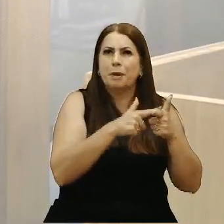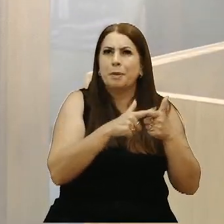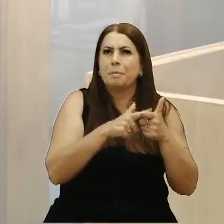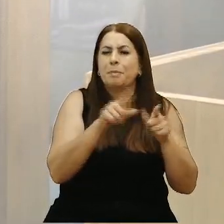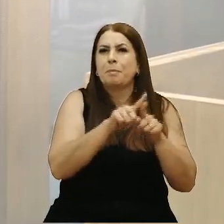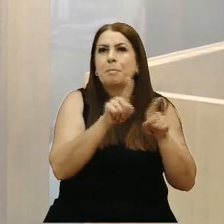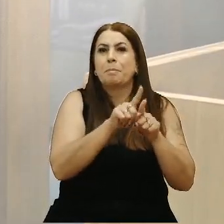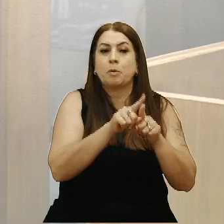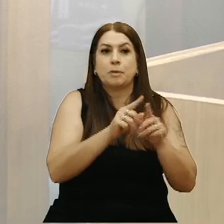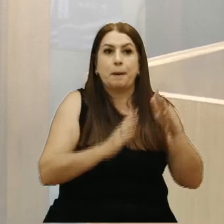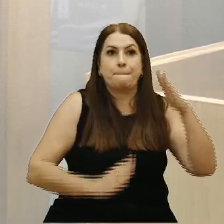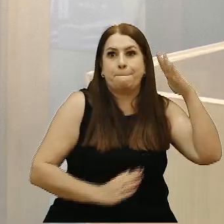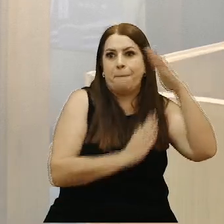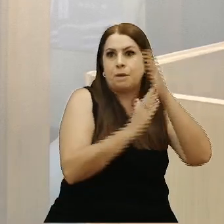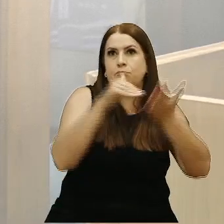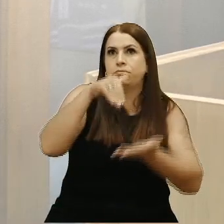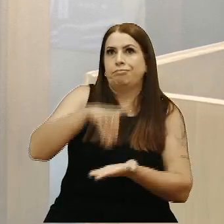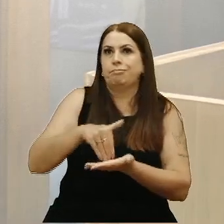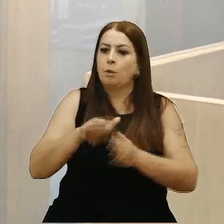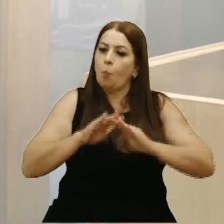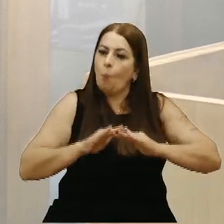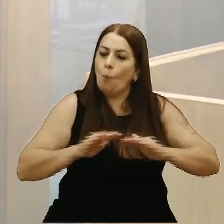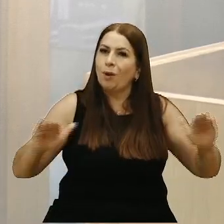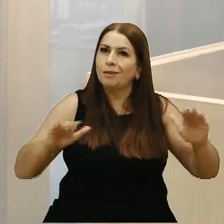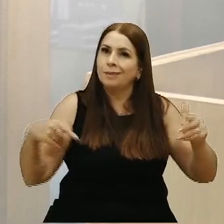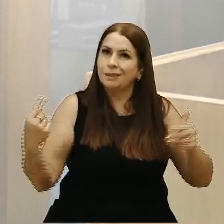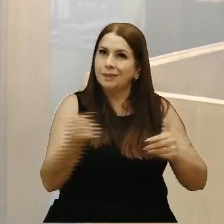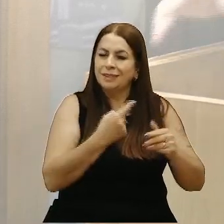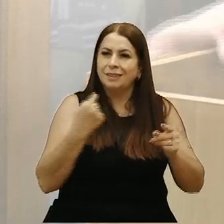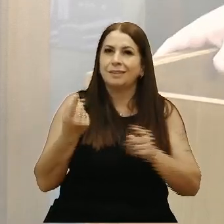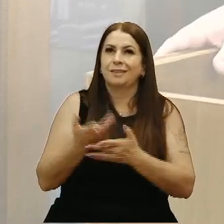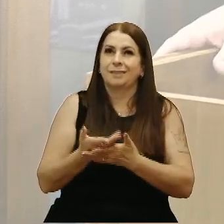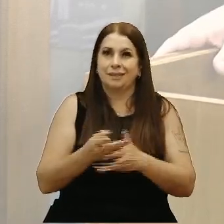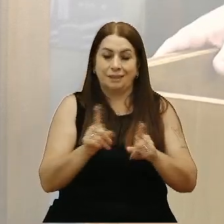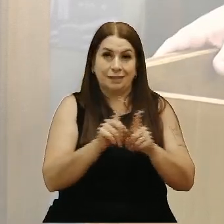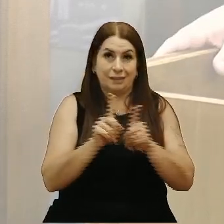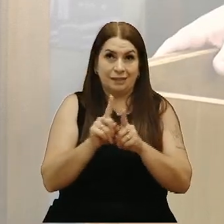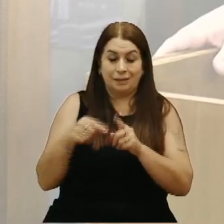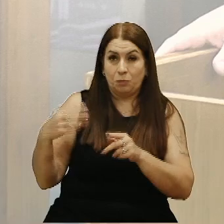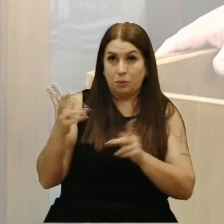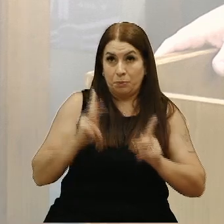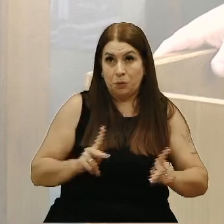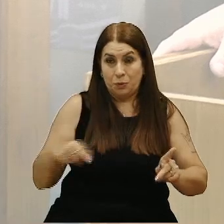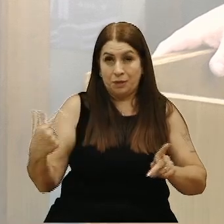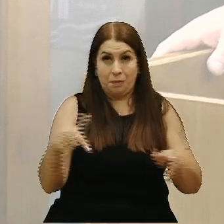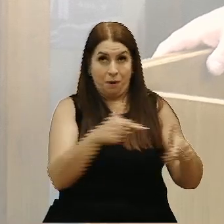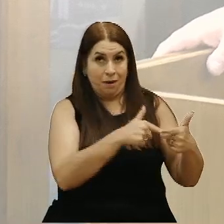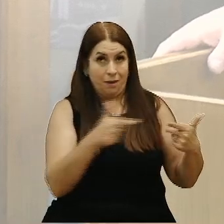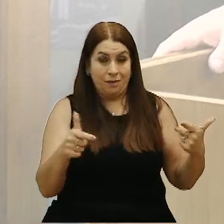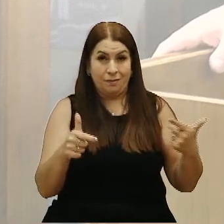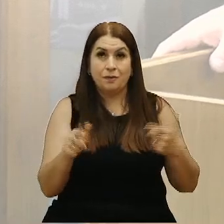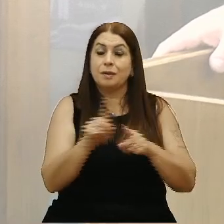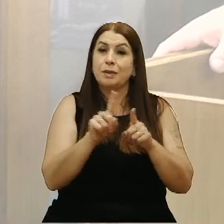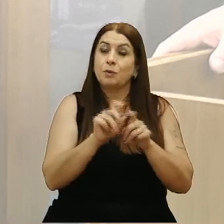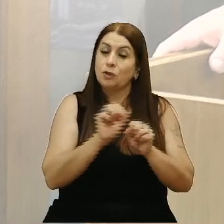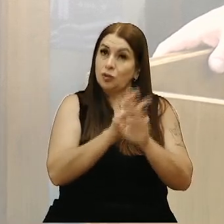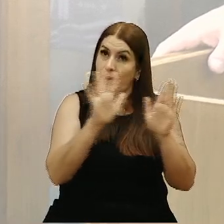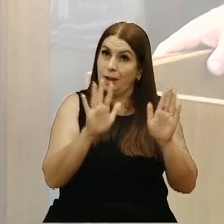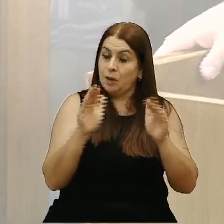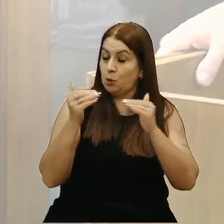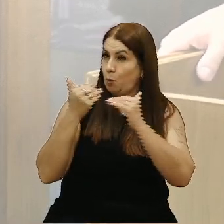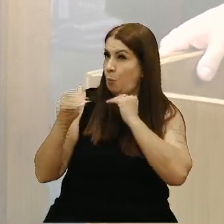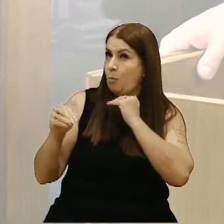mínimo e nem o máximo. Ele tem que ser o estado necessário para atender bem os anseios da população caxiense. E aqui eu quero deixar claro e